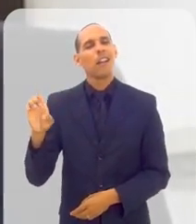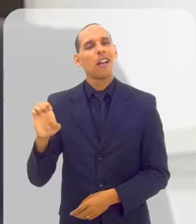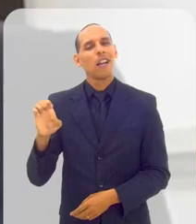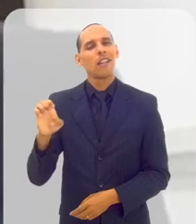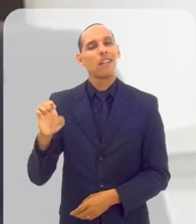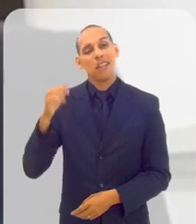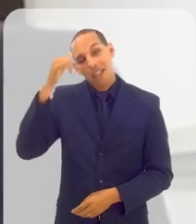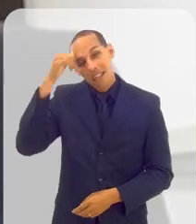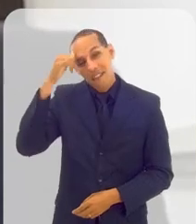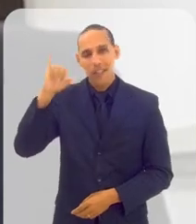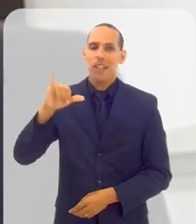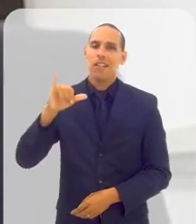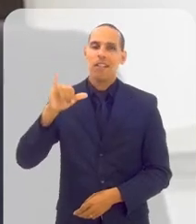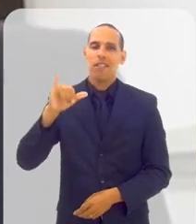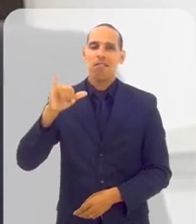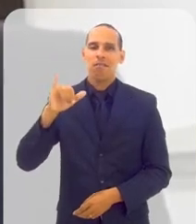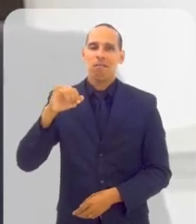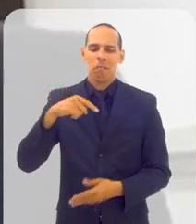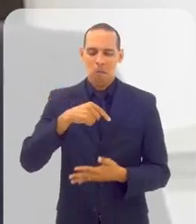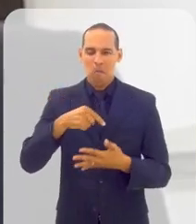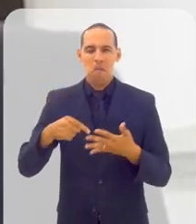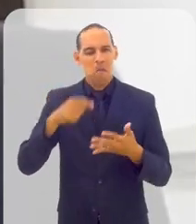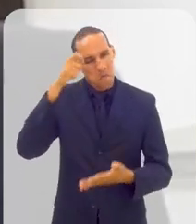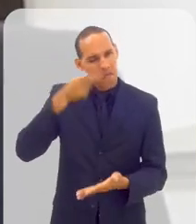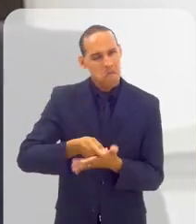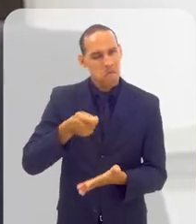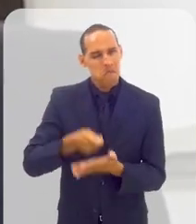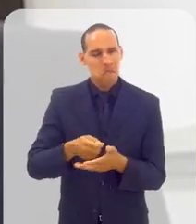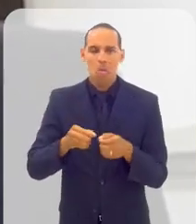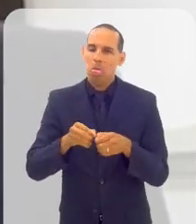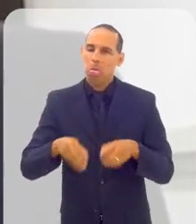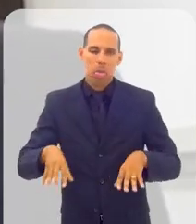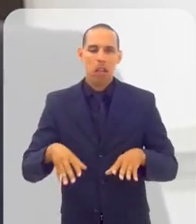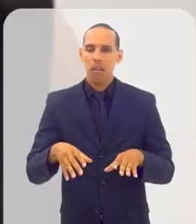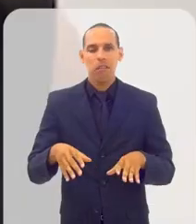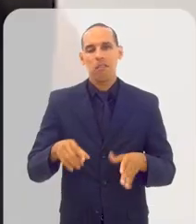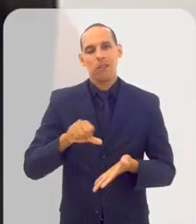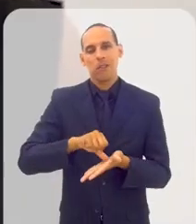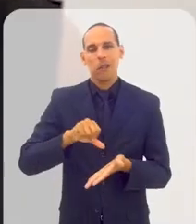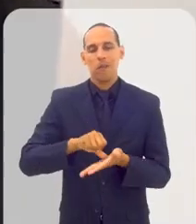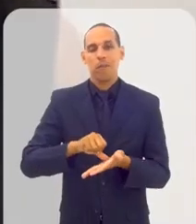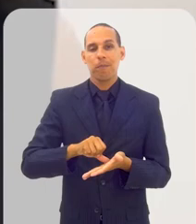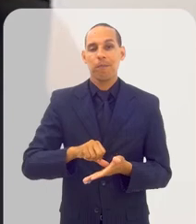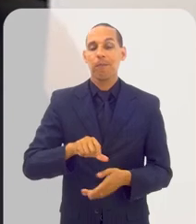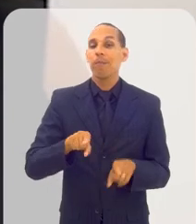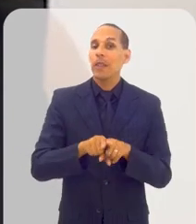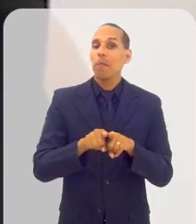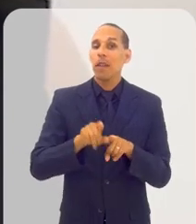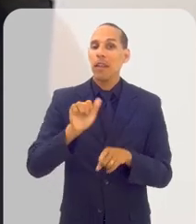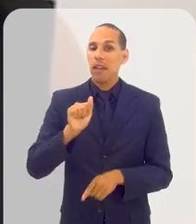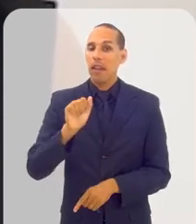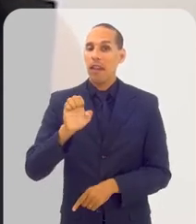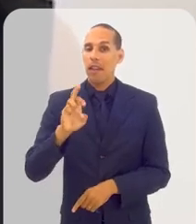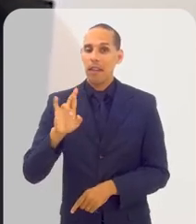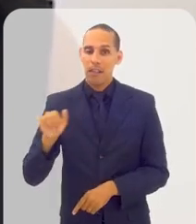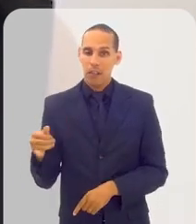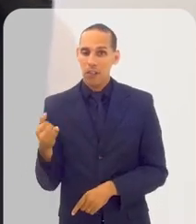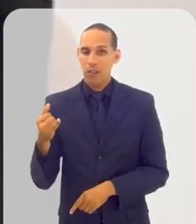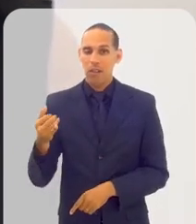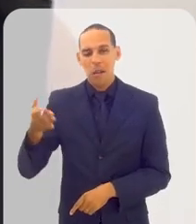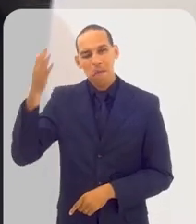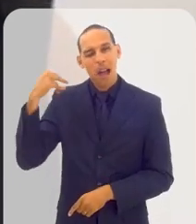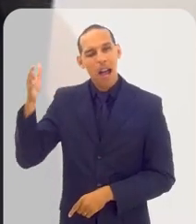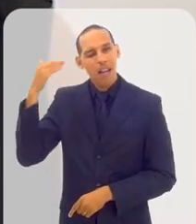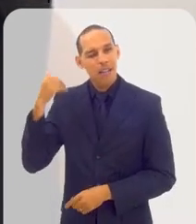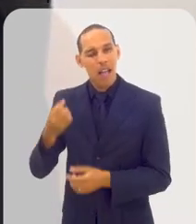ter muitas arbitrariedades que prejudicam demais o nosso setor. Em relação à participação da AERJ no Fórum de Desenvolvimento, desde o